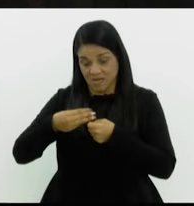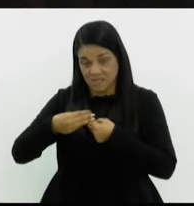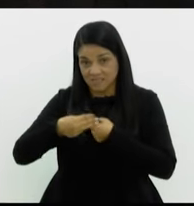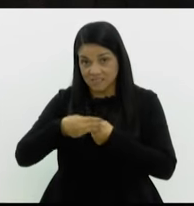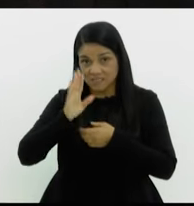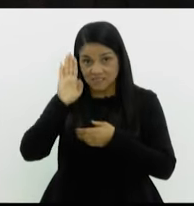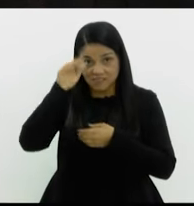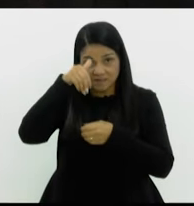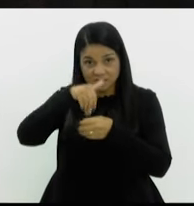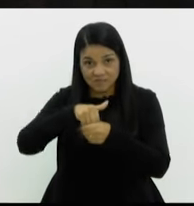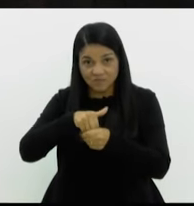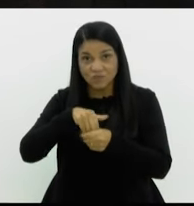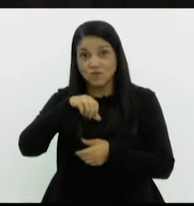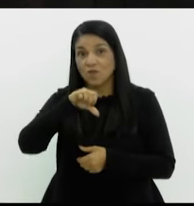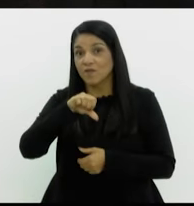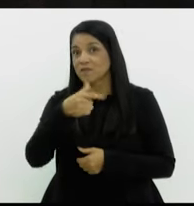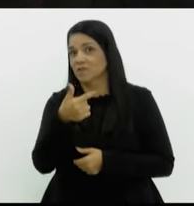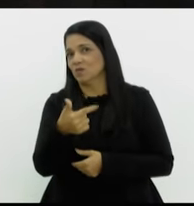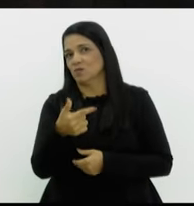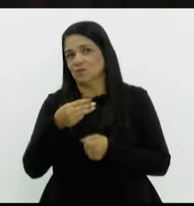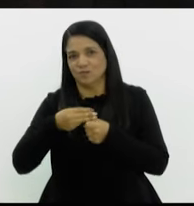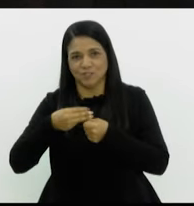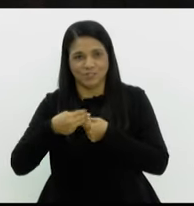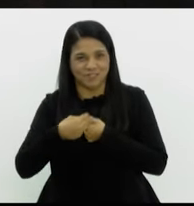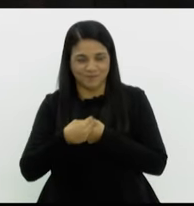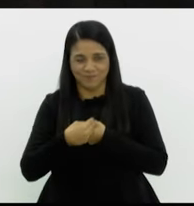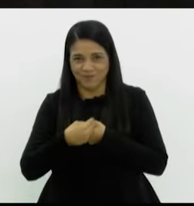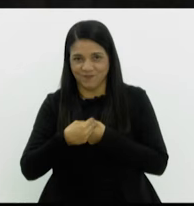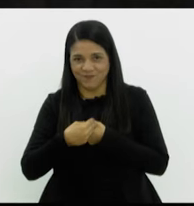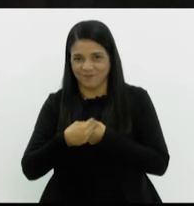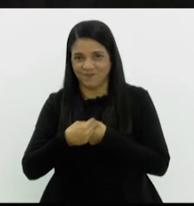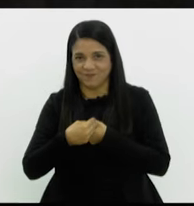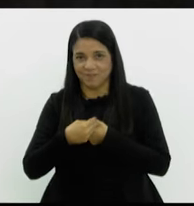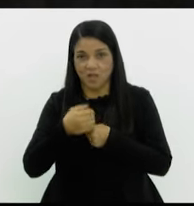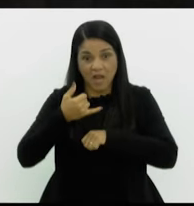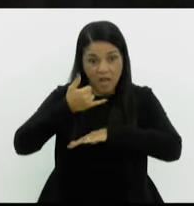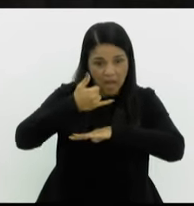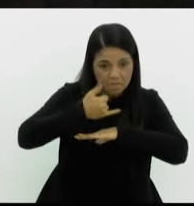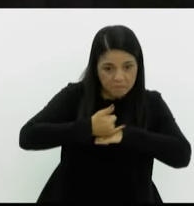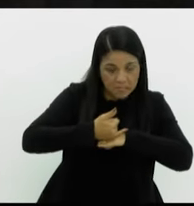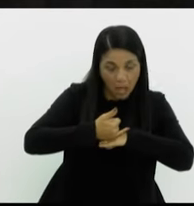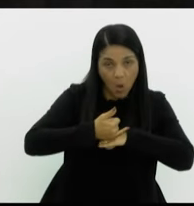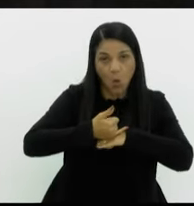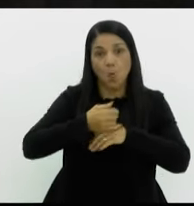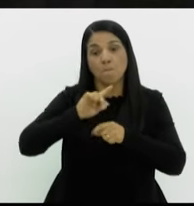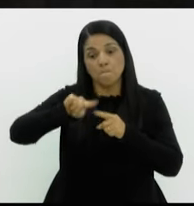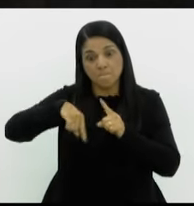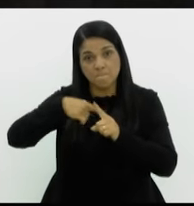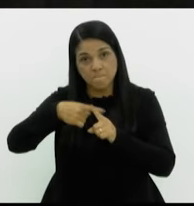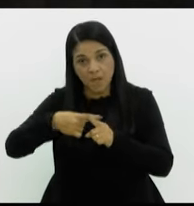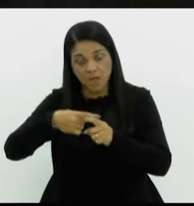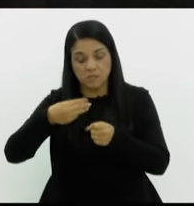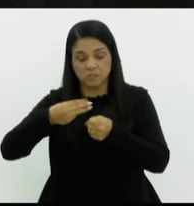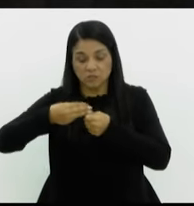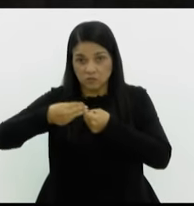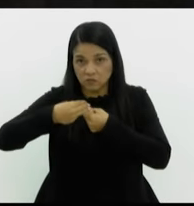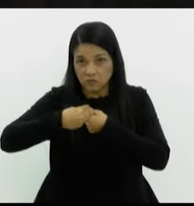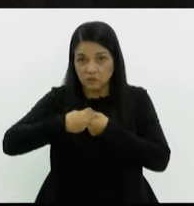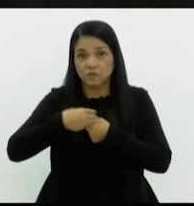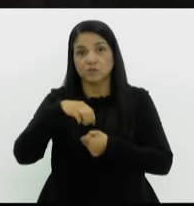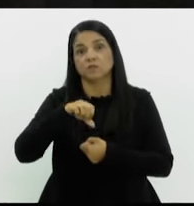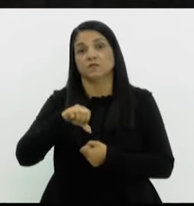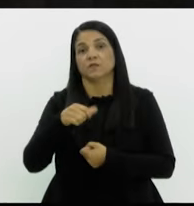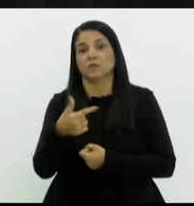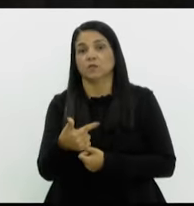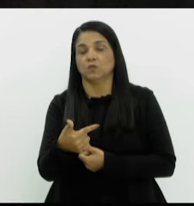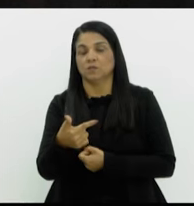92 municípios, não é só na capital, não, é nos nossos 92 municípios. E